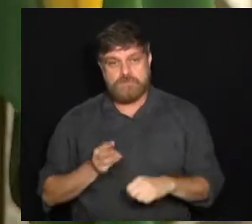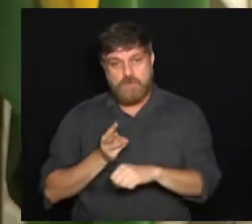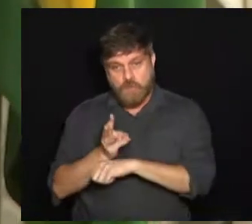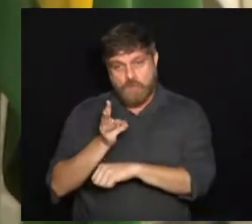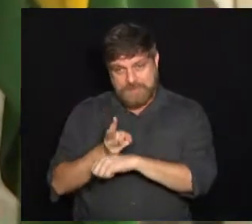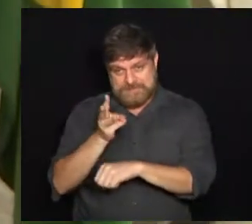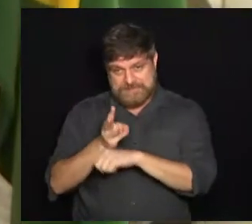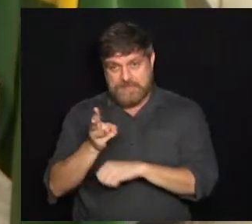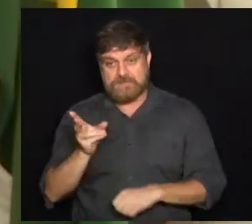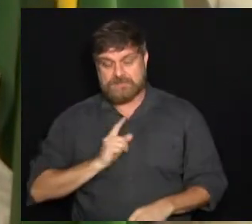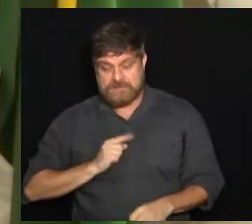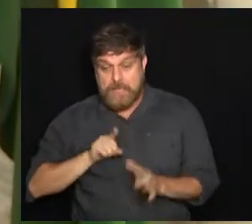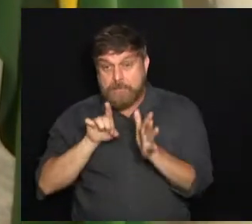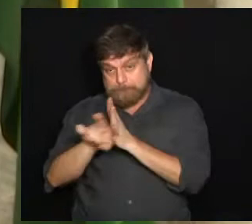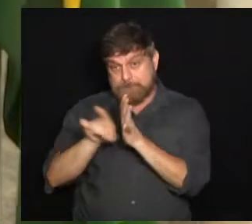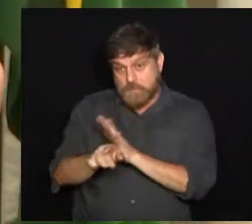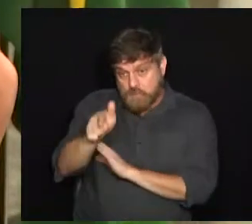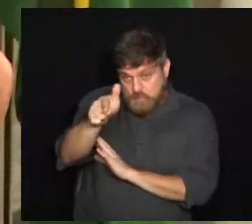é